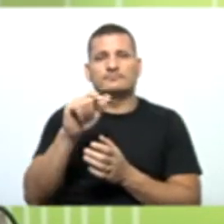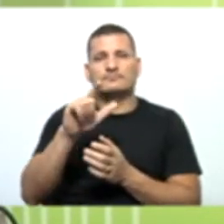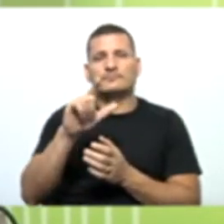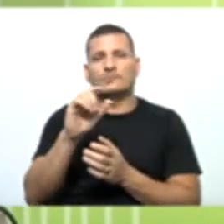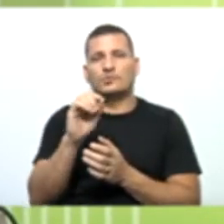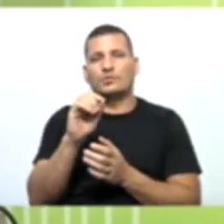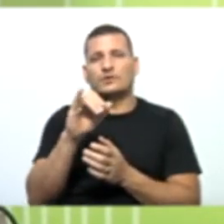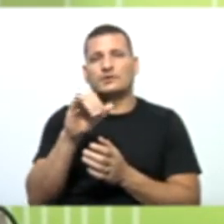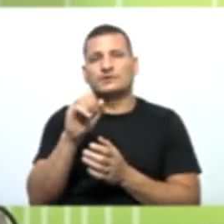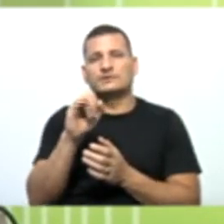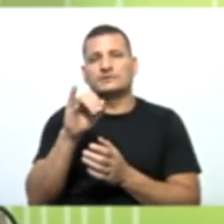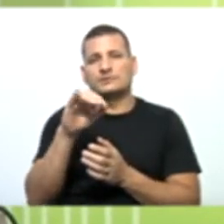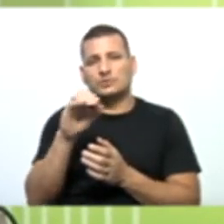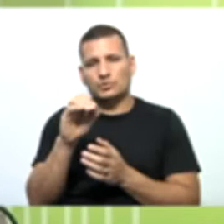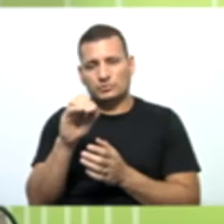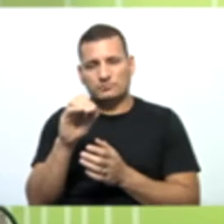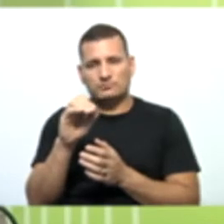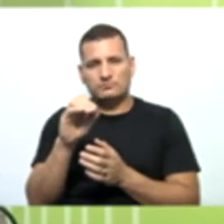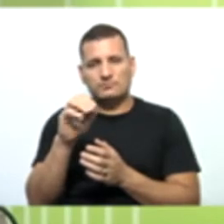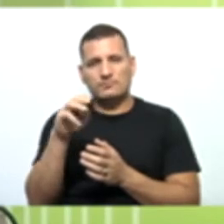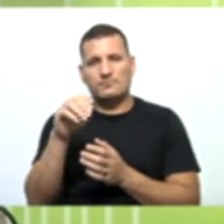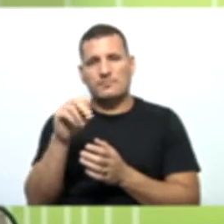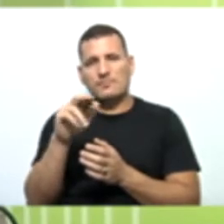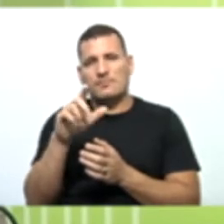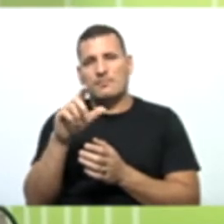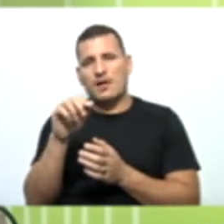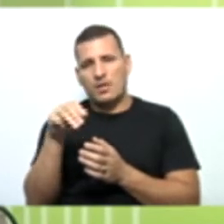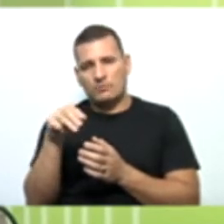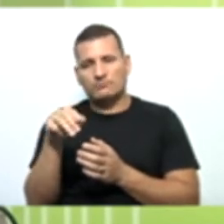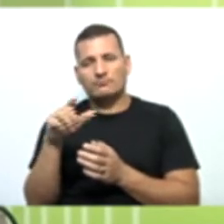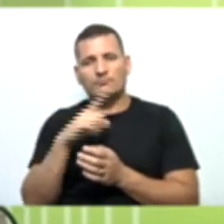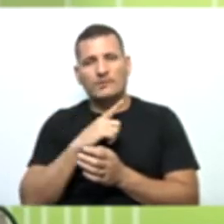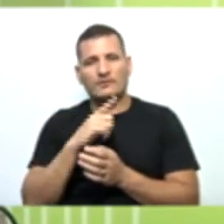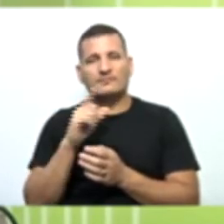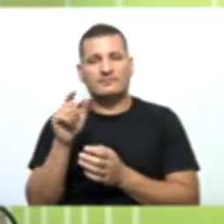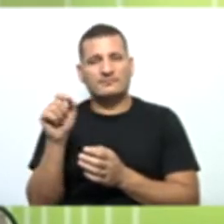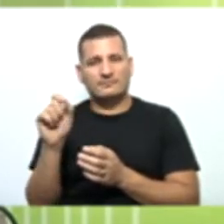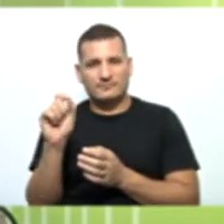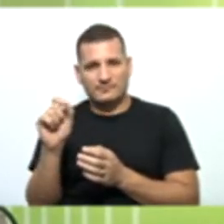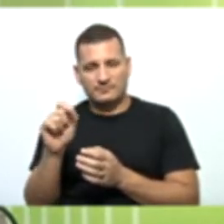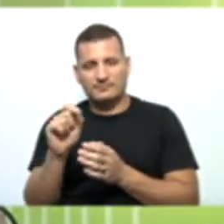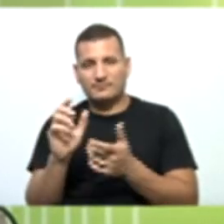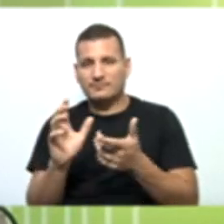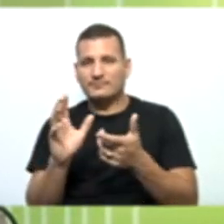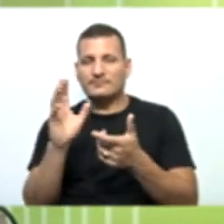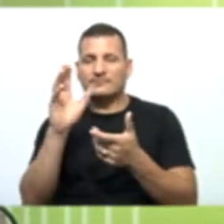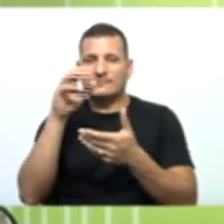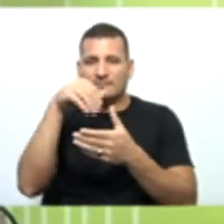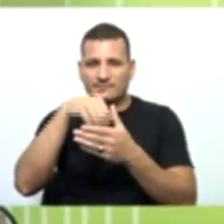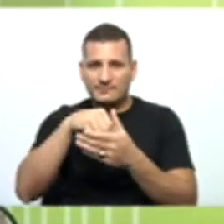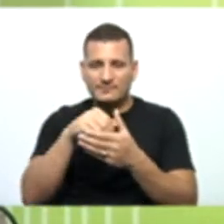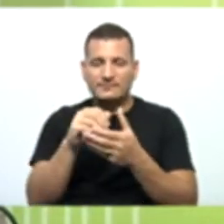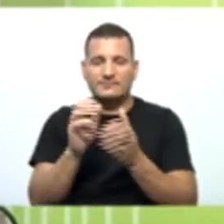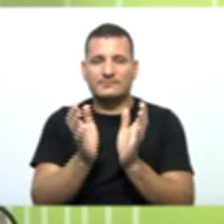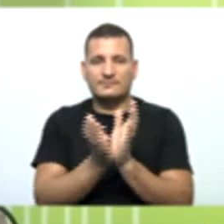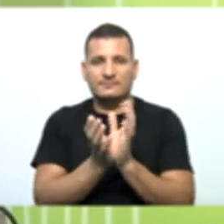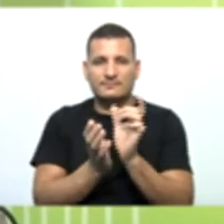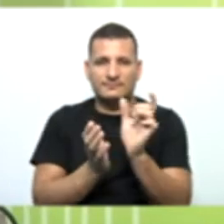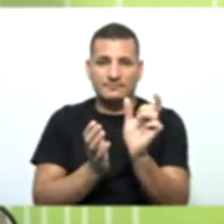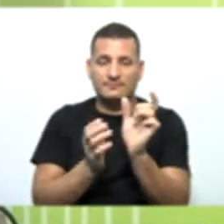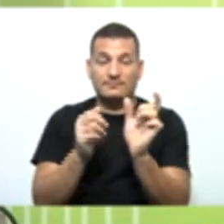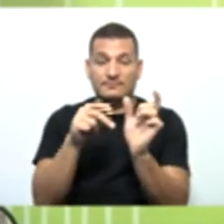está relacionado a uma classe professores. Então é isso que eu quero que vocês entendam.